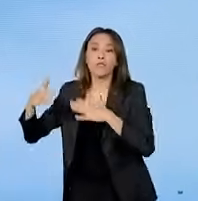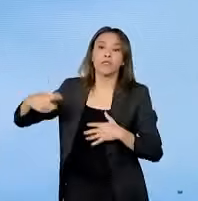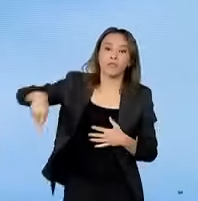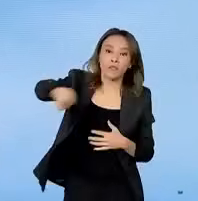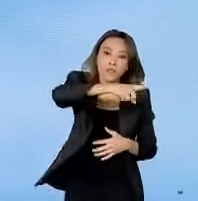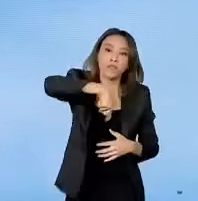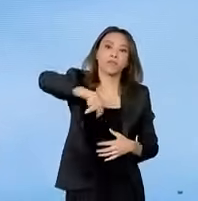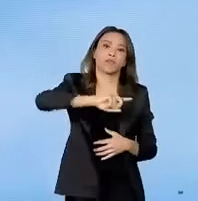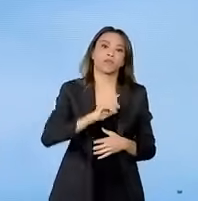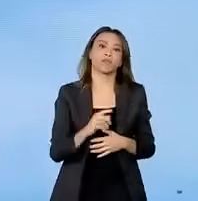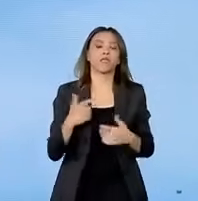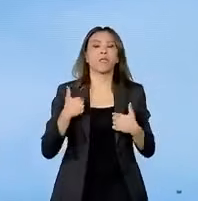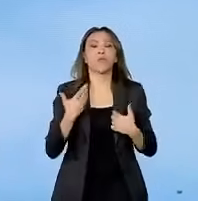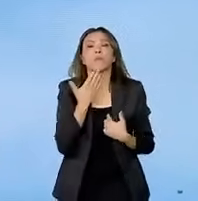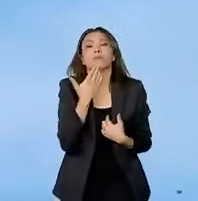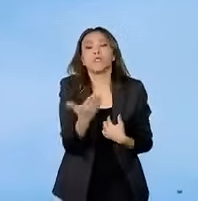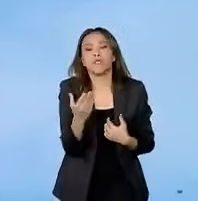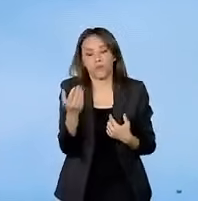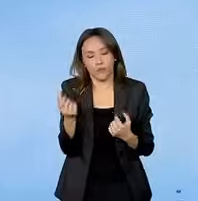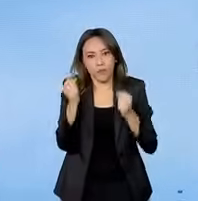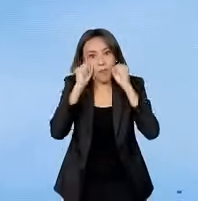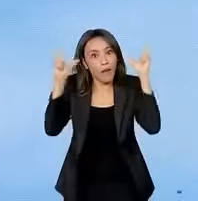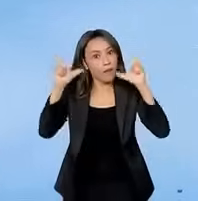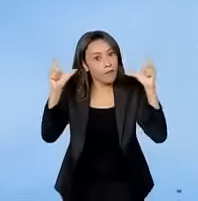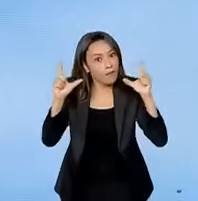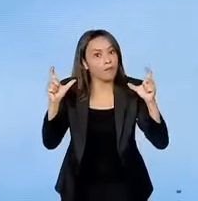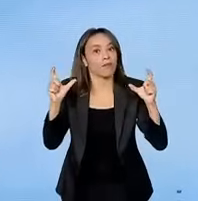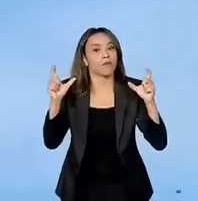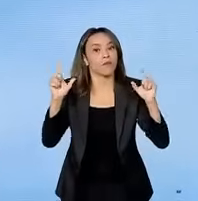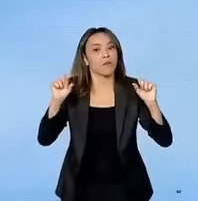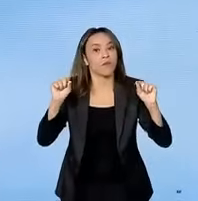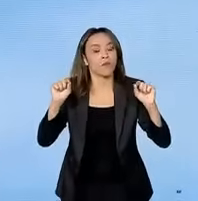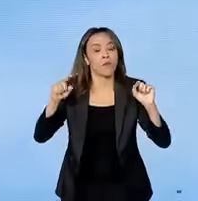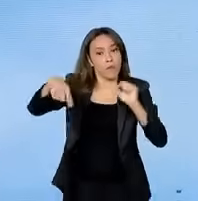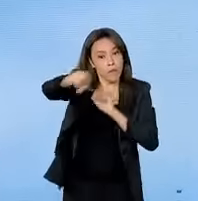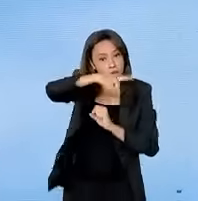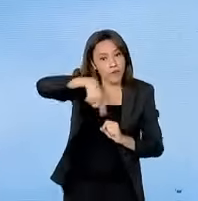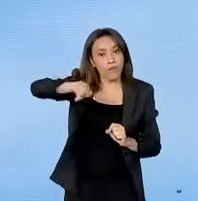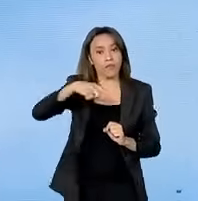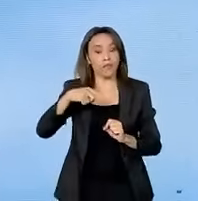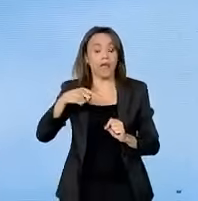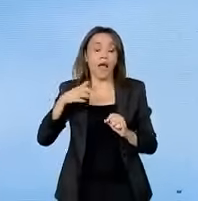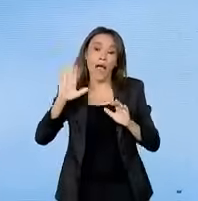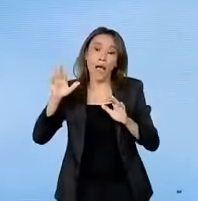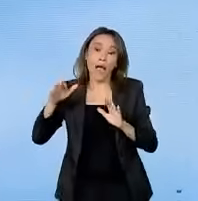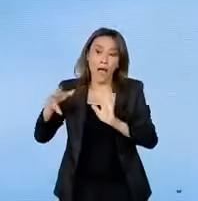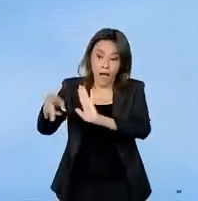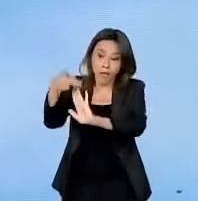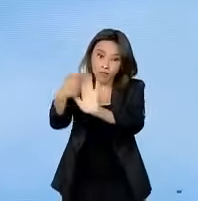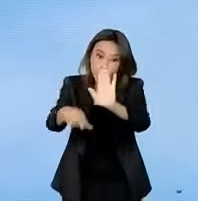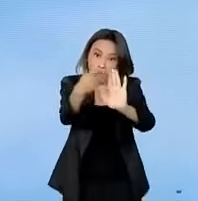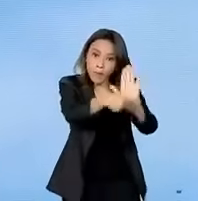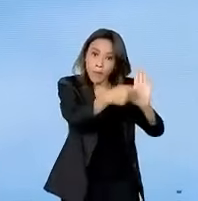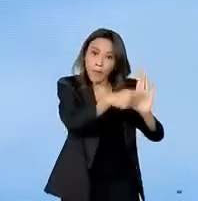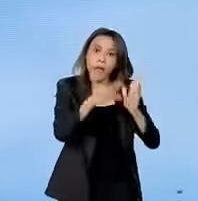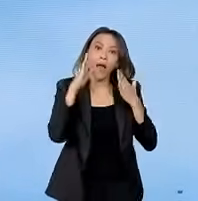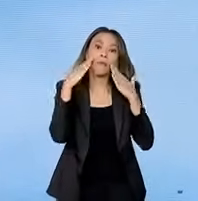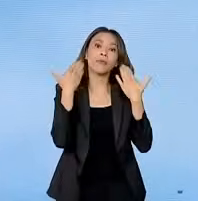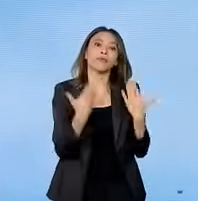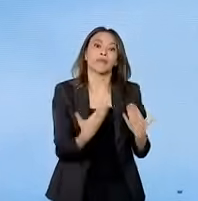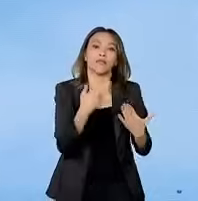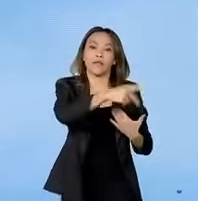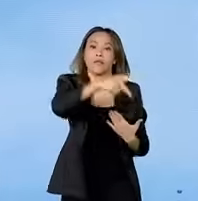fazer um alerta e um pedido sobre as necessidades para que os proponentes apresentem os seus projetos e toda a